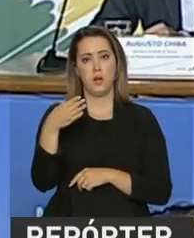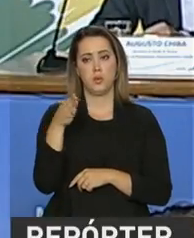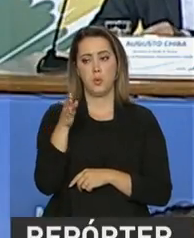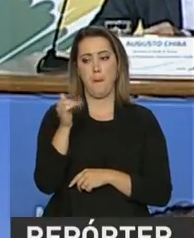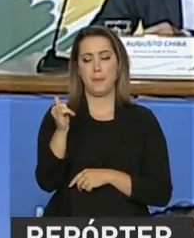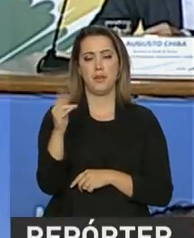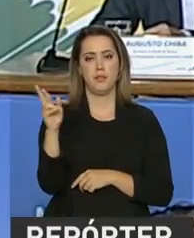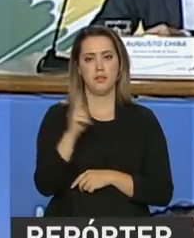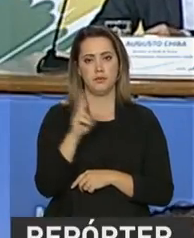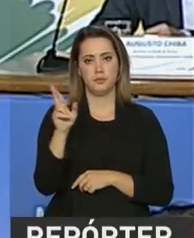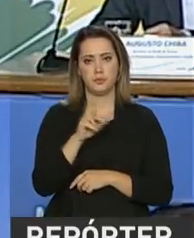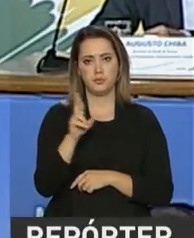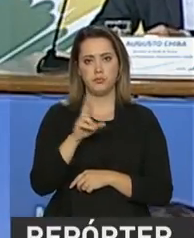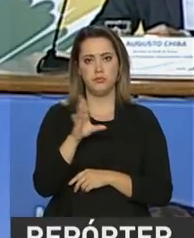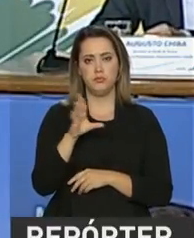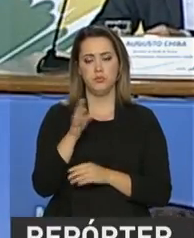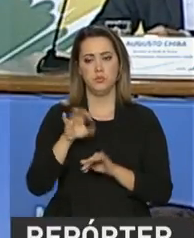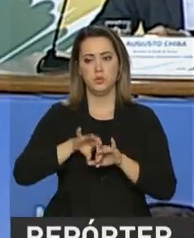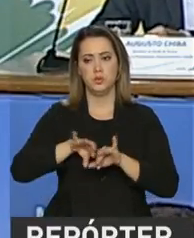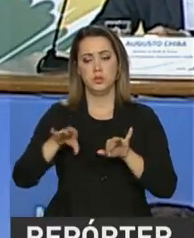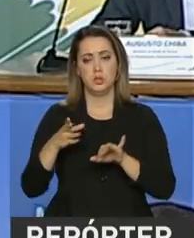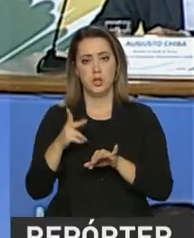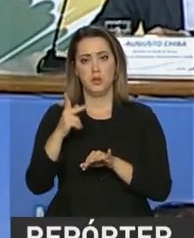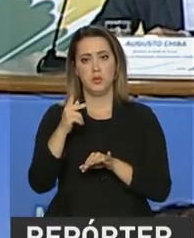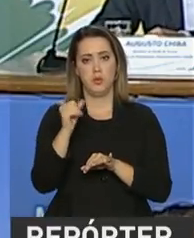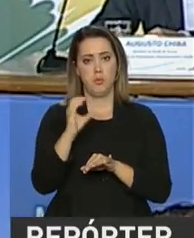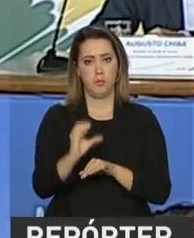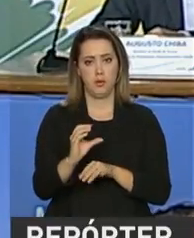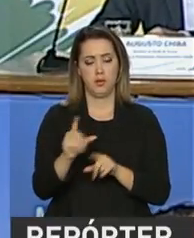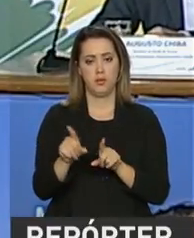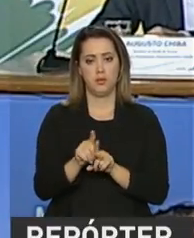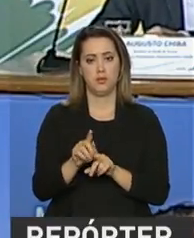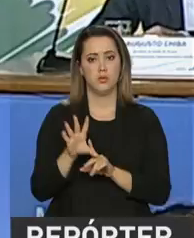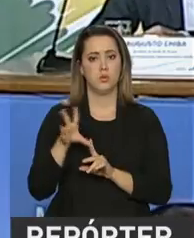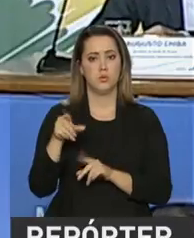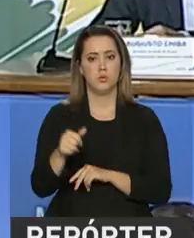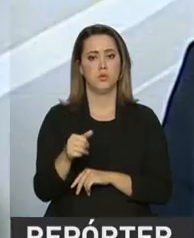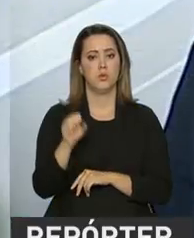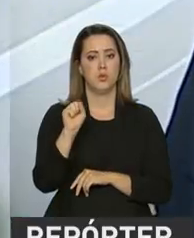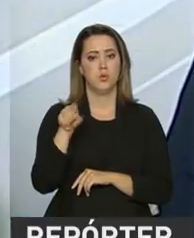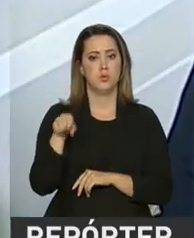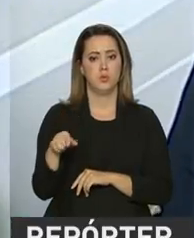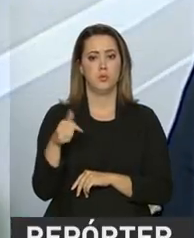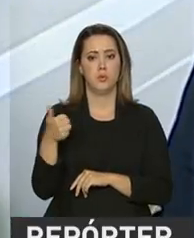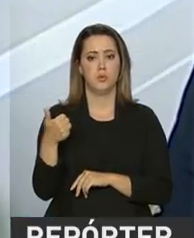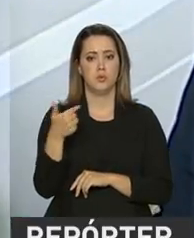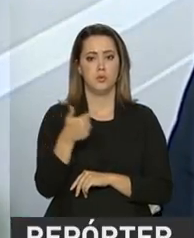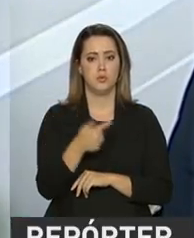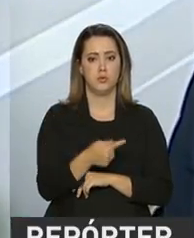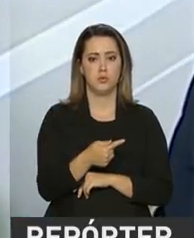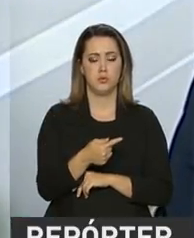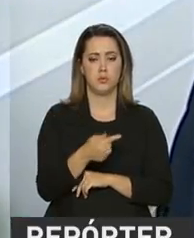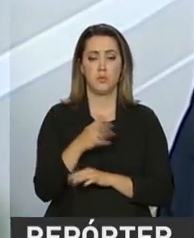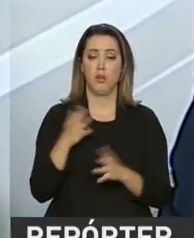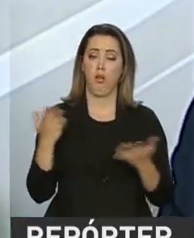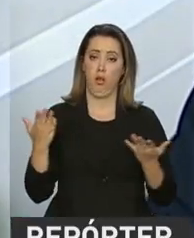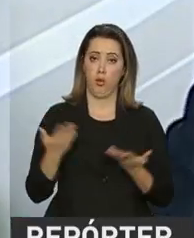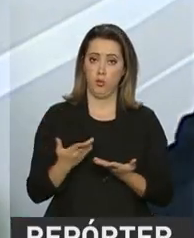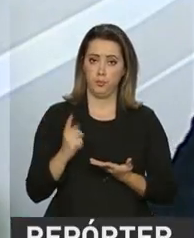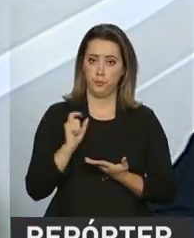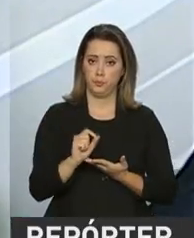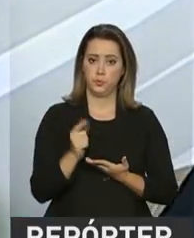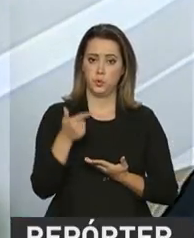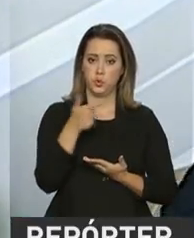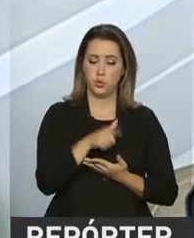600 e poucos saem de emendas totalizando oito pontos 127 agora isso